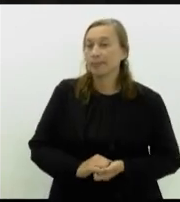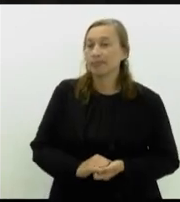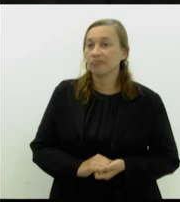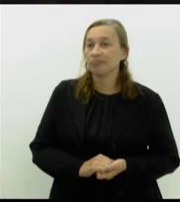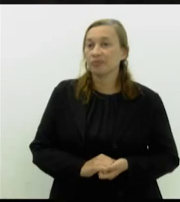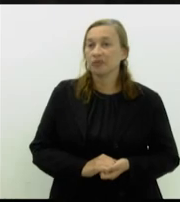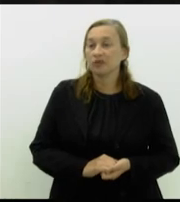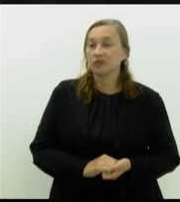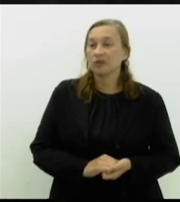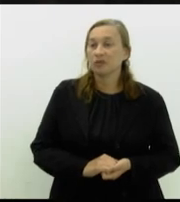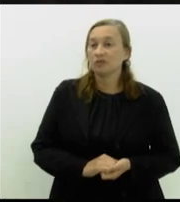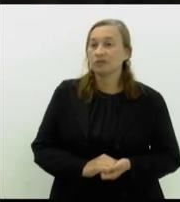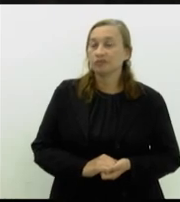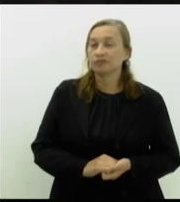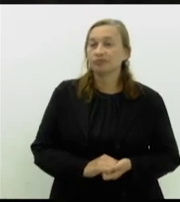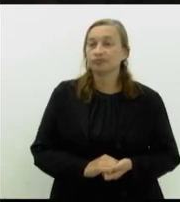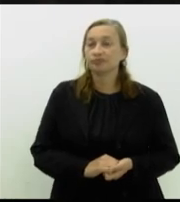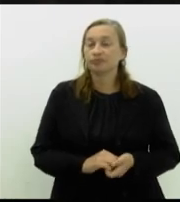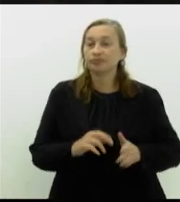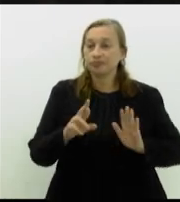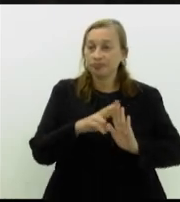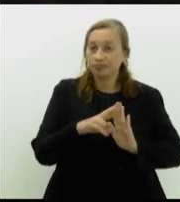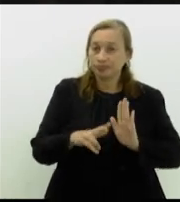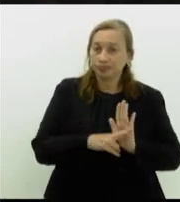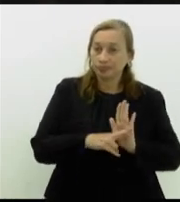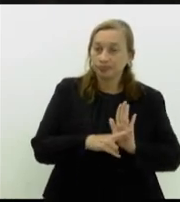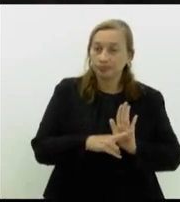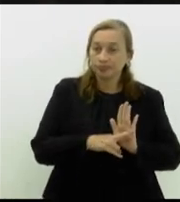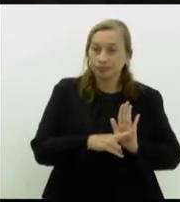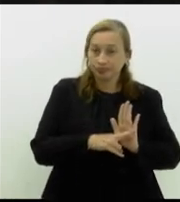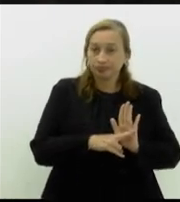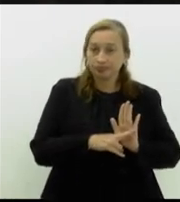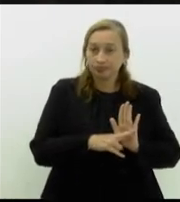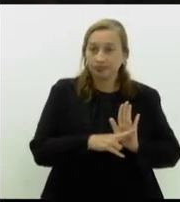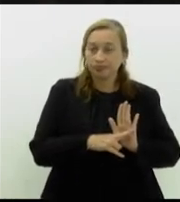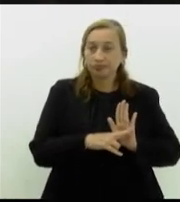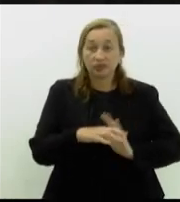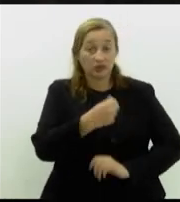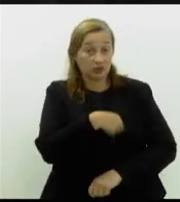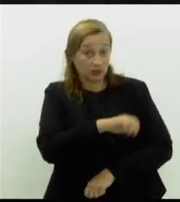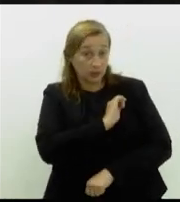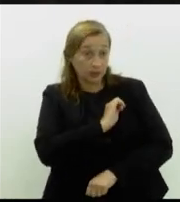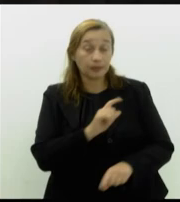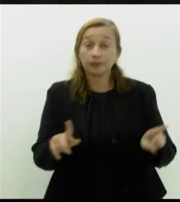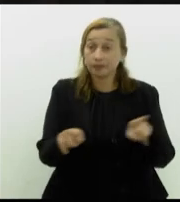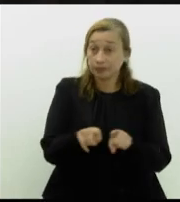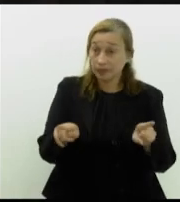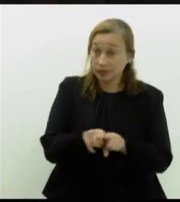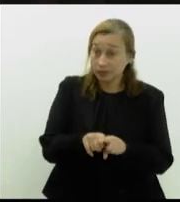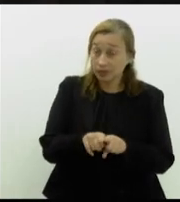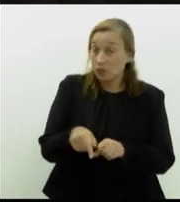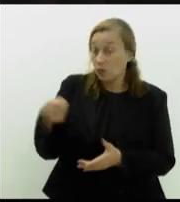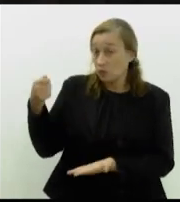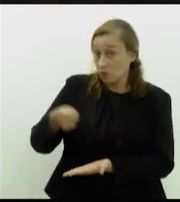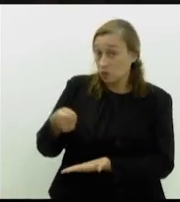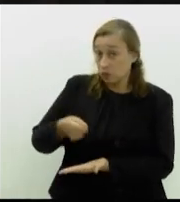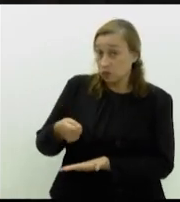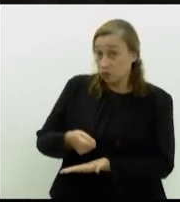de regime de recuperação fiscal. E nessa proposta, também